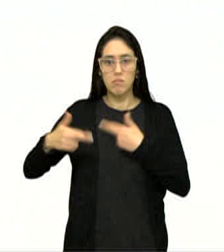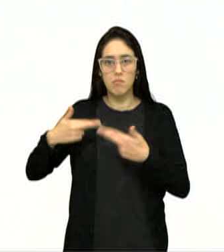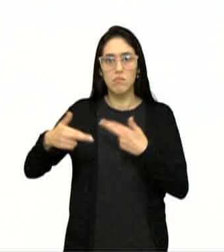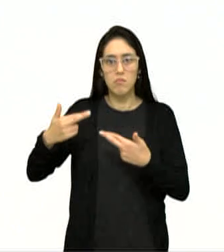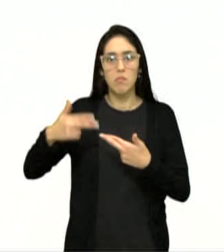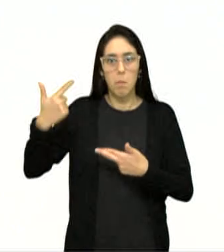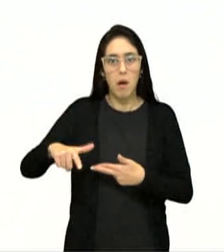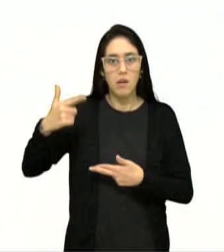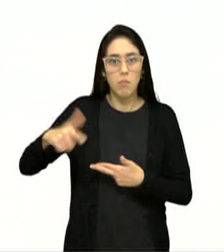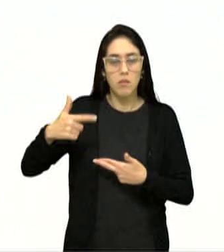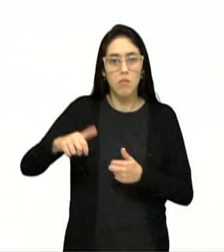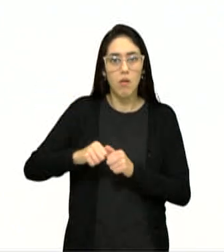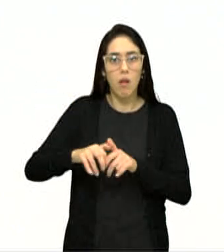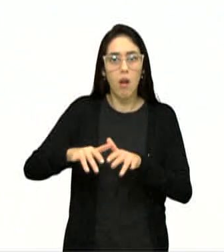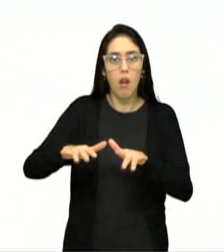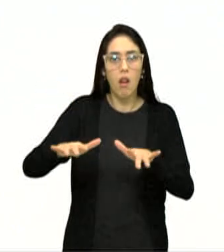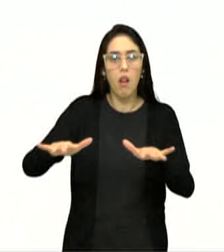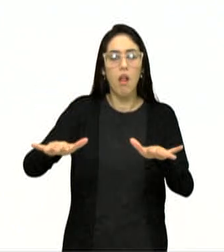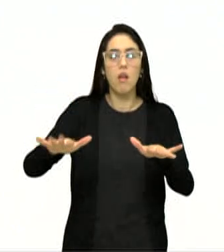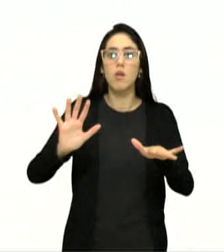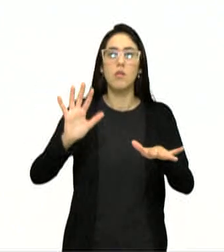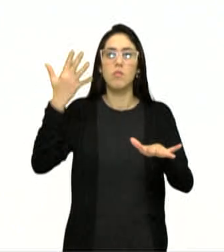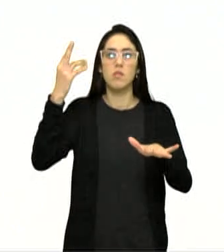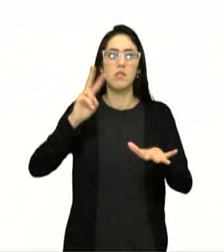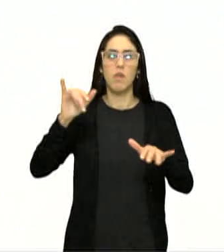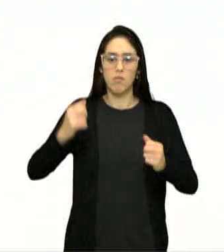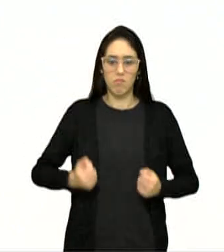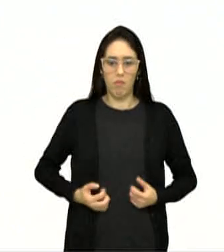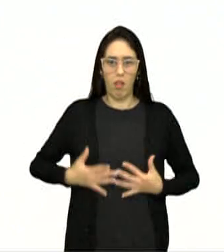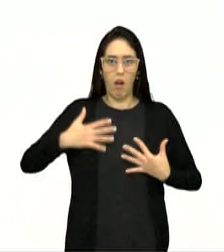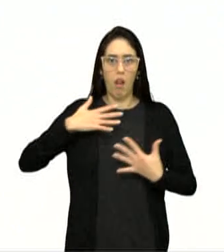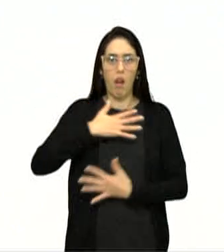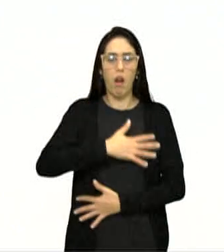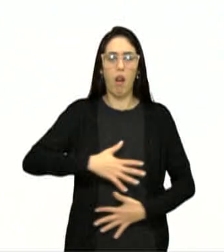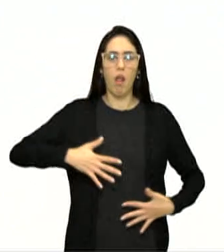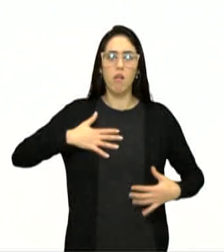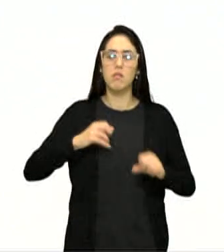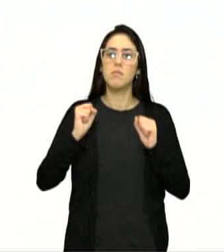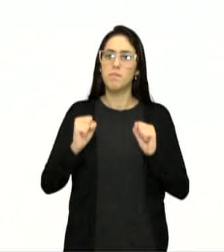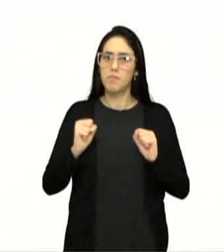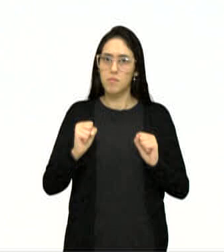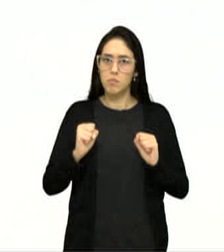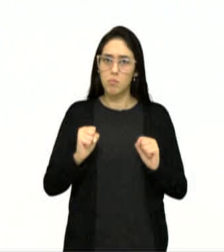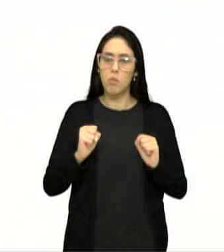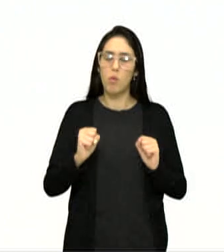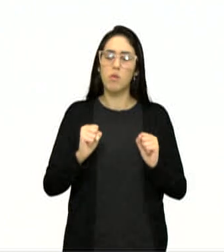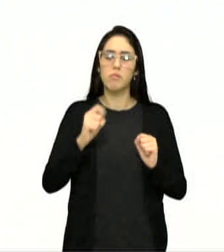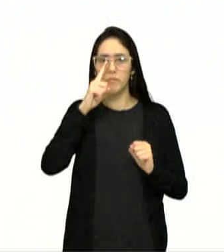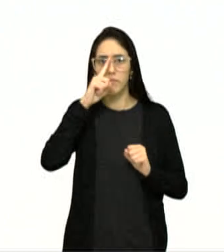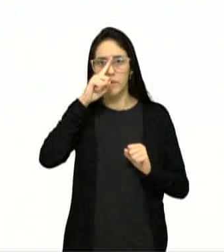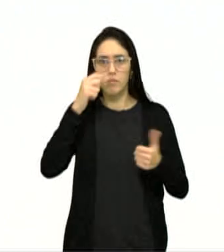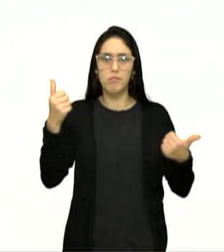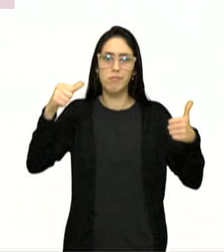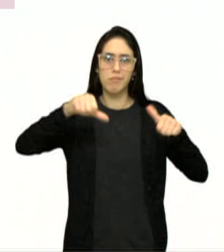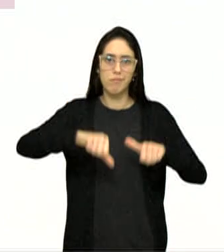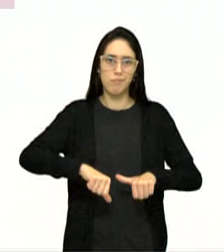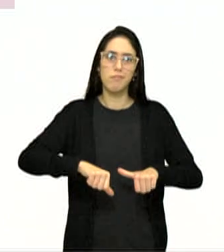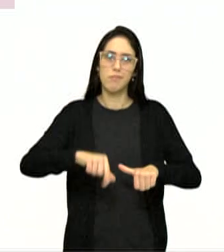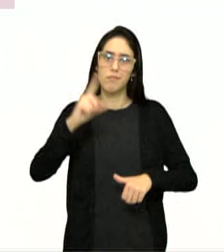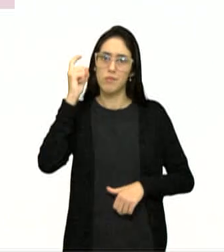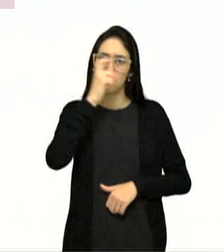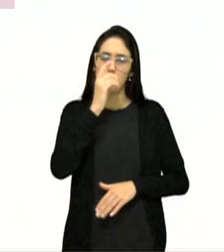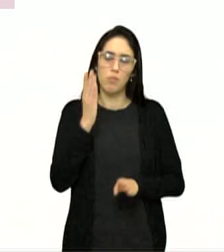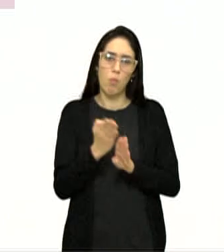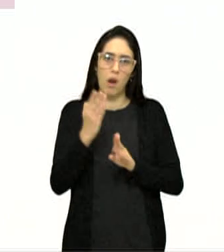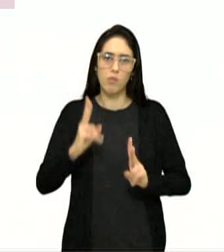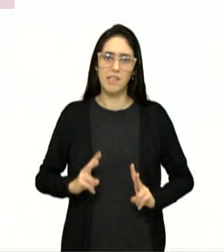dela mesma, ela vai tomando, né, o organismo e gerando ali cada vez mais complicações provindas do